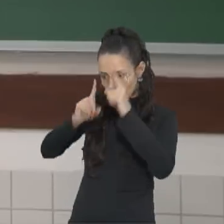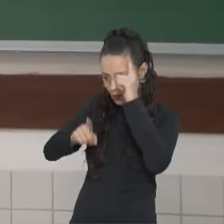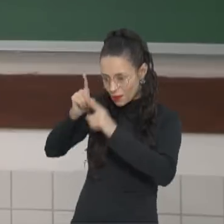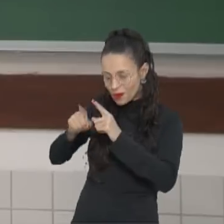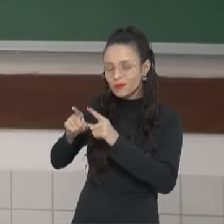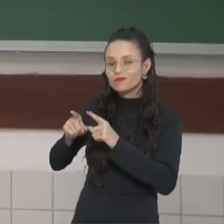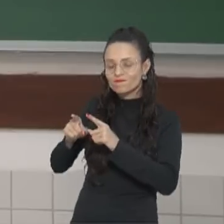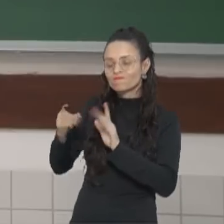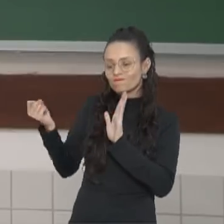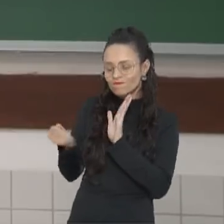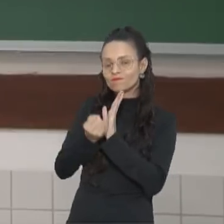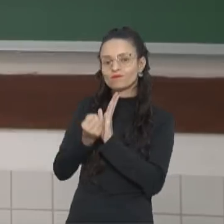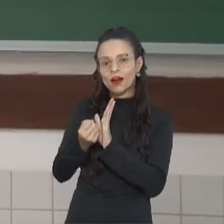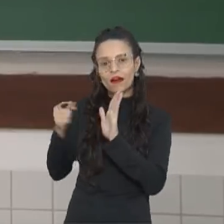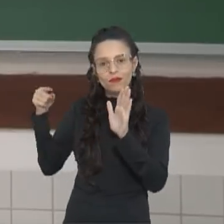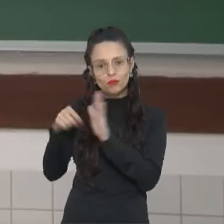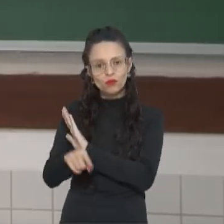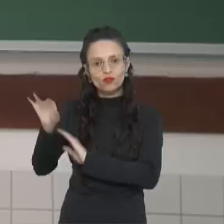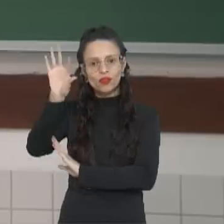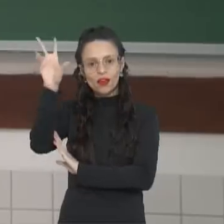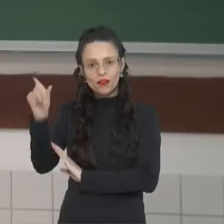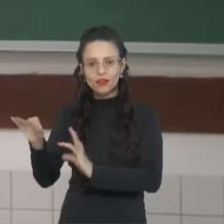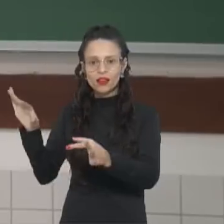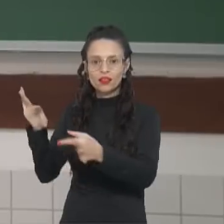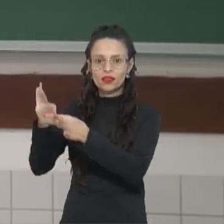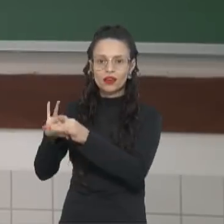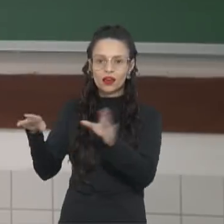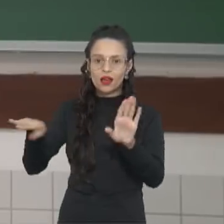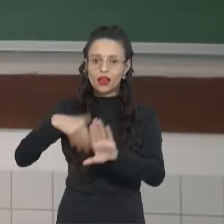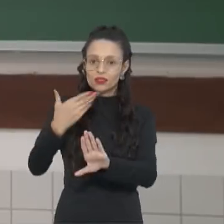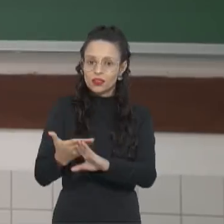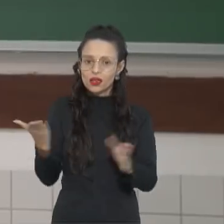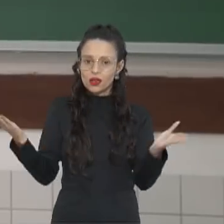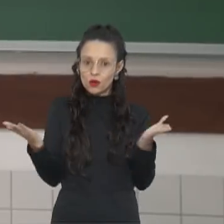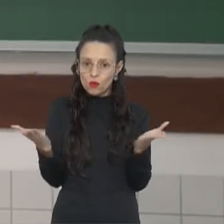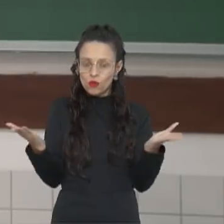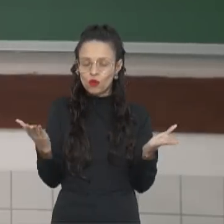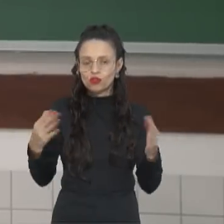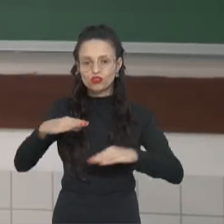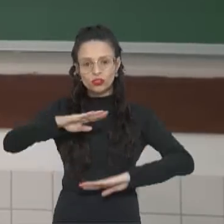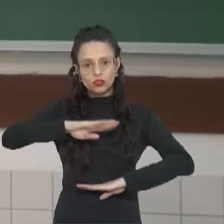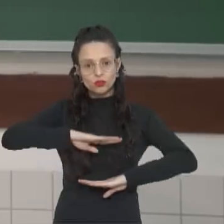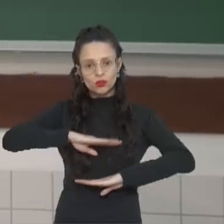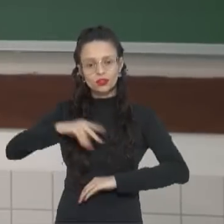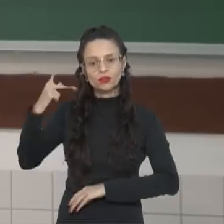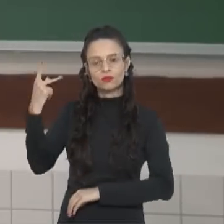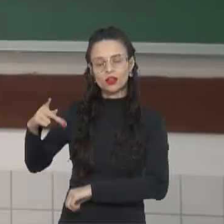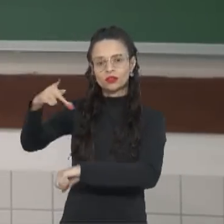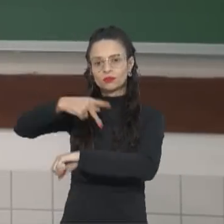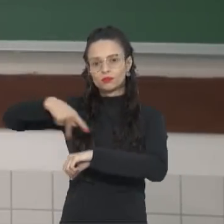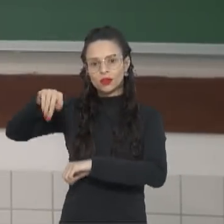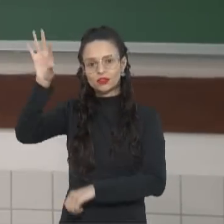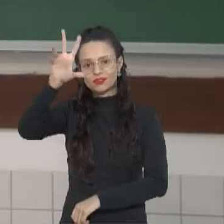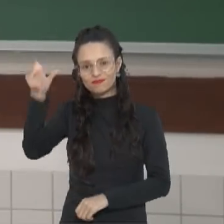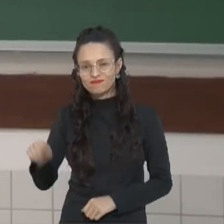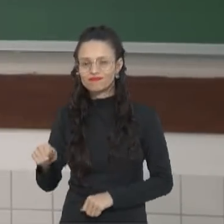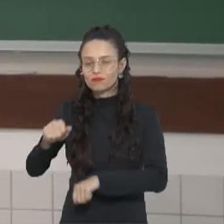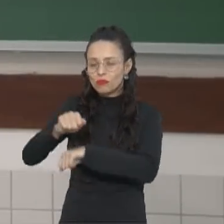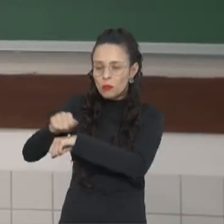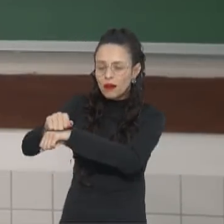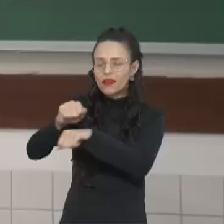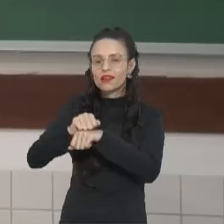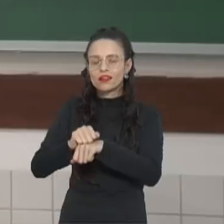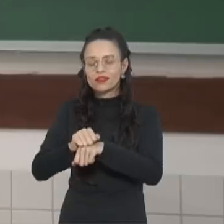marcas profundas na África, ligados à situação atual, inclusive, desses países com más condições de vida,